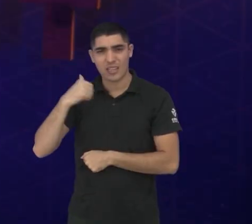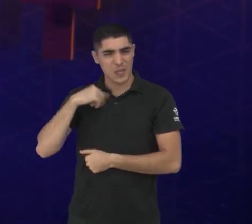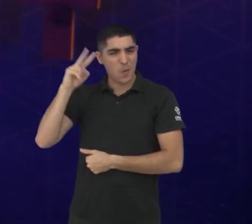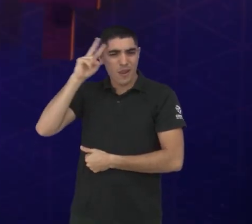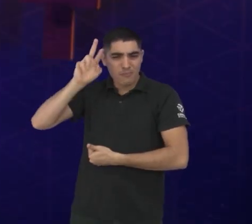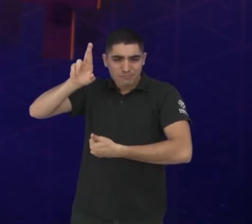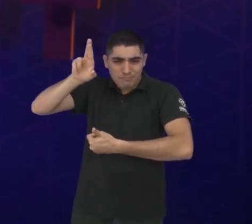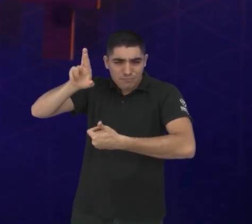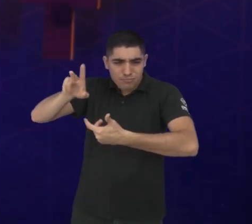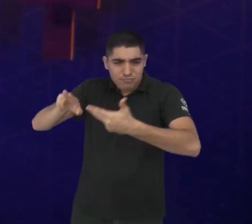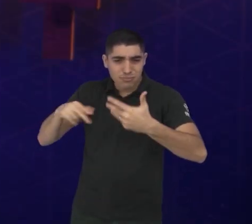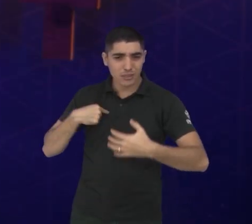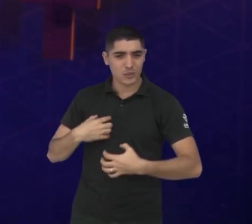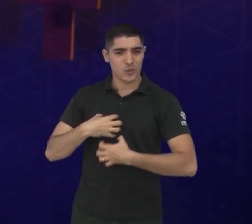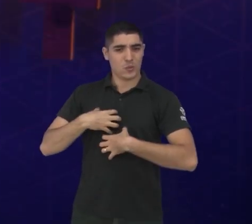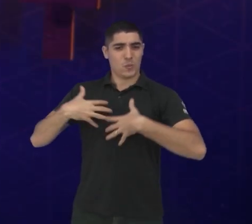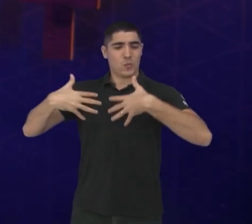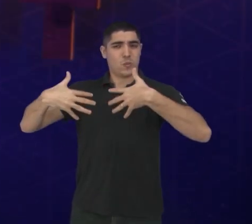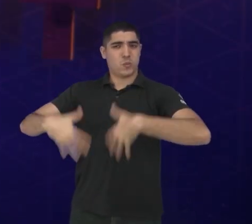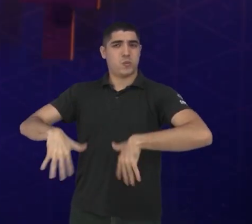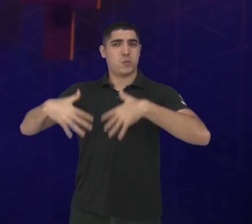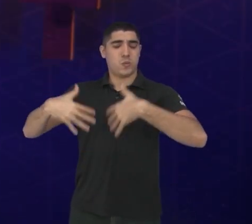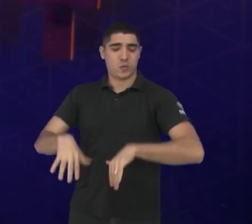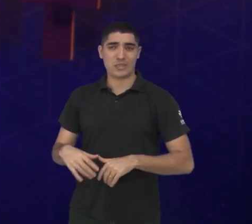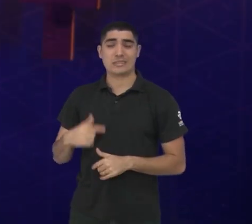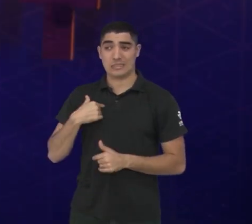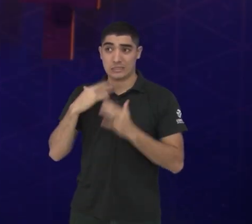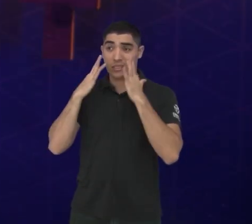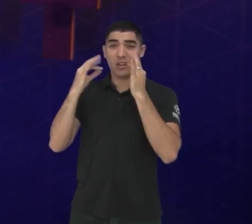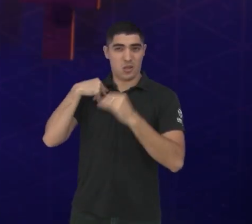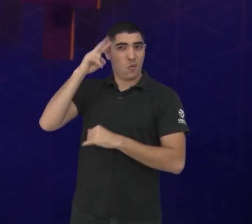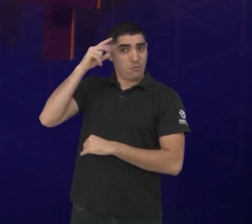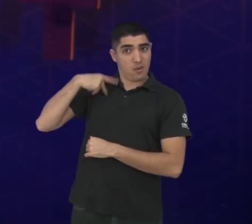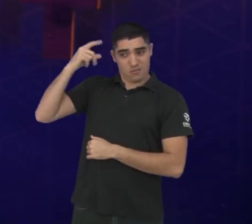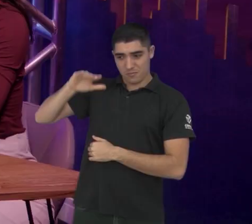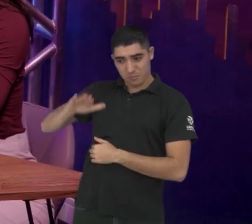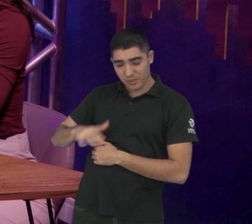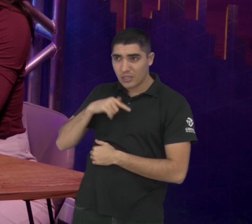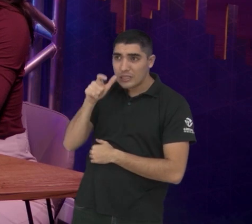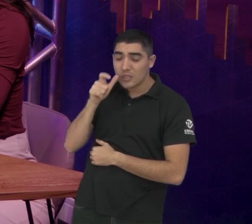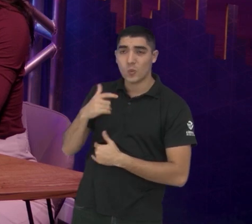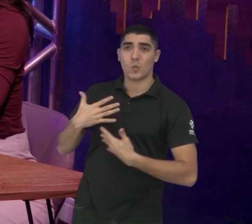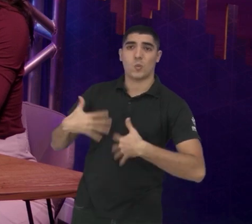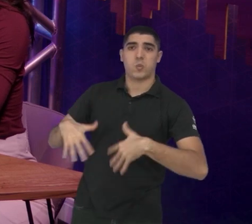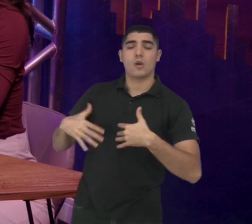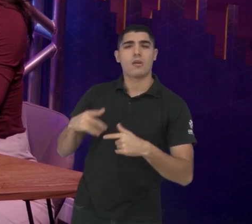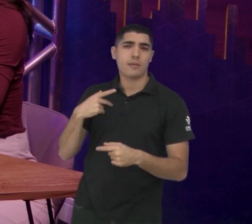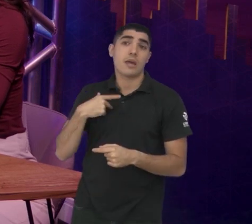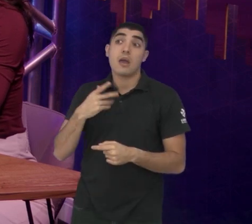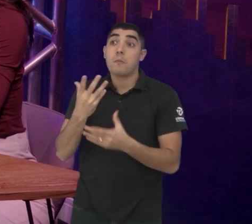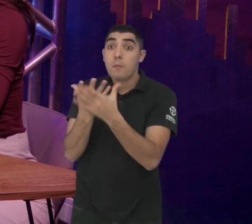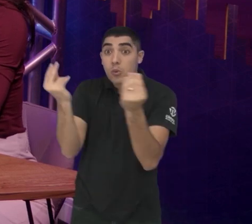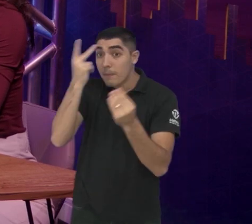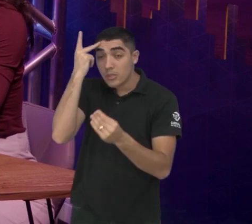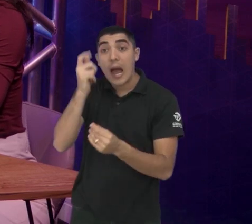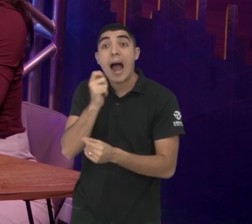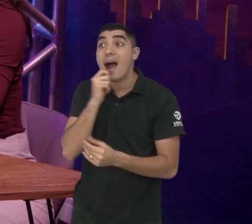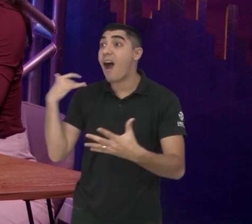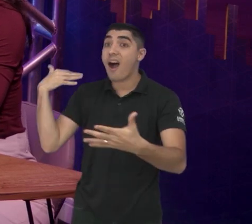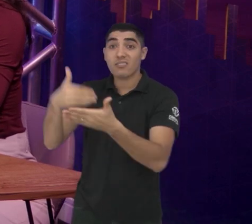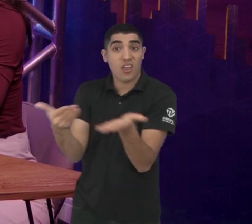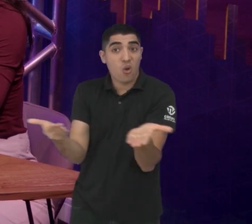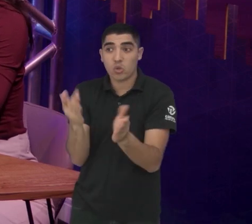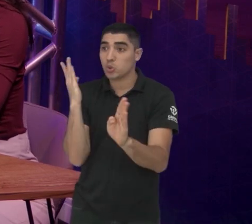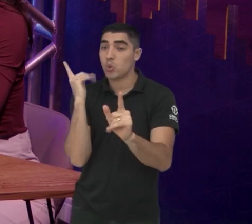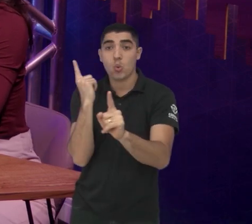noticiário, eu lembro que me chamou bastante atenção. E aí, para se ter uma ideia também, claro que esse número deve ser maior, porque tem gente que não foi encontrada